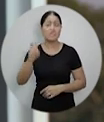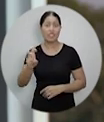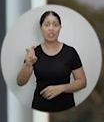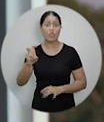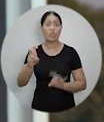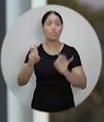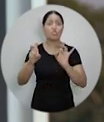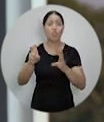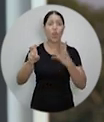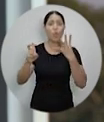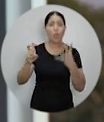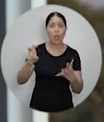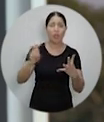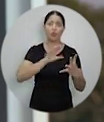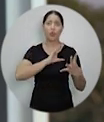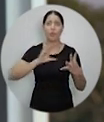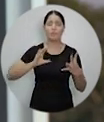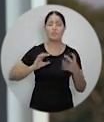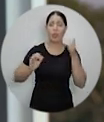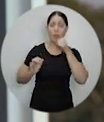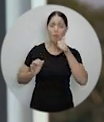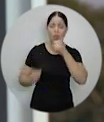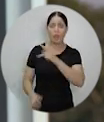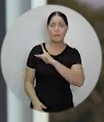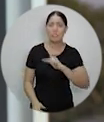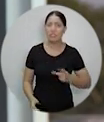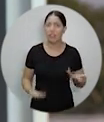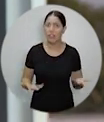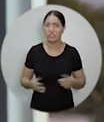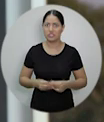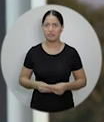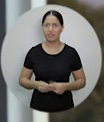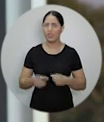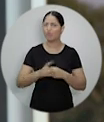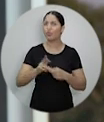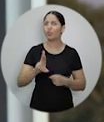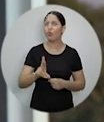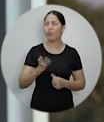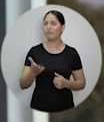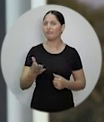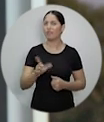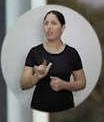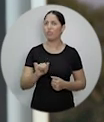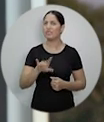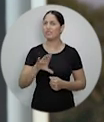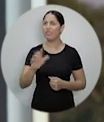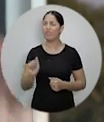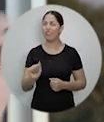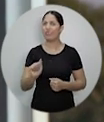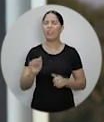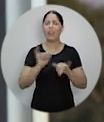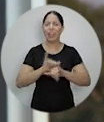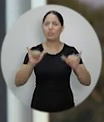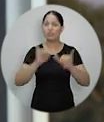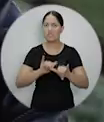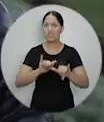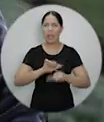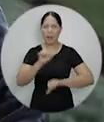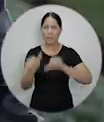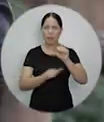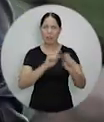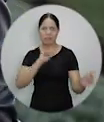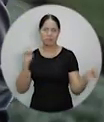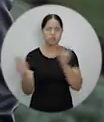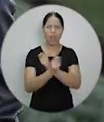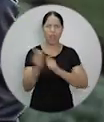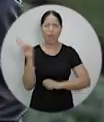comissões permanentes, somente 4 são presididas por elas. Doutora Luciana, podemos falar em mudança urgente?